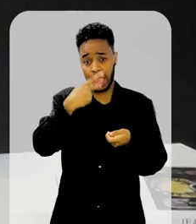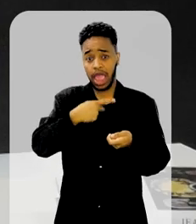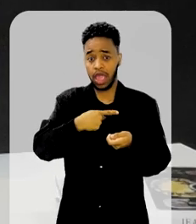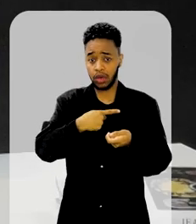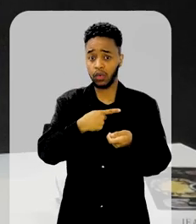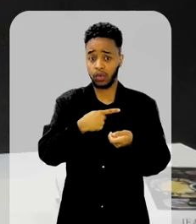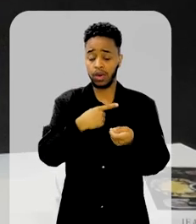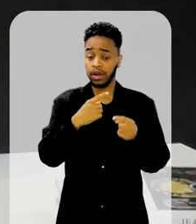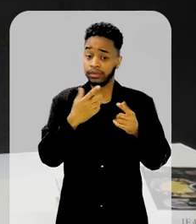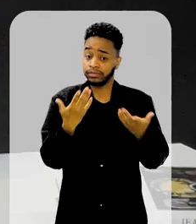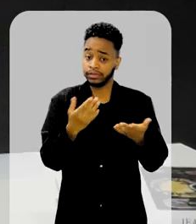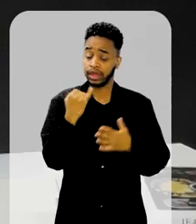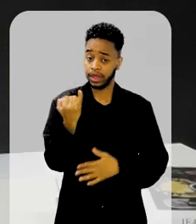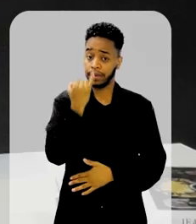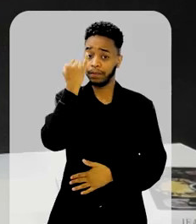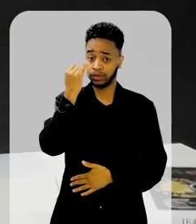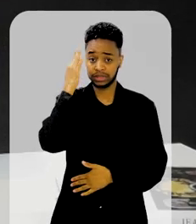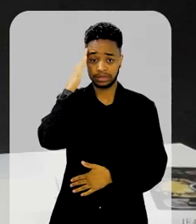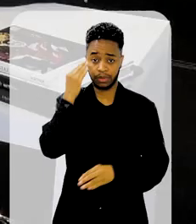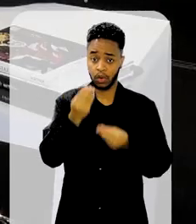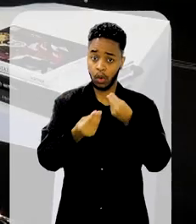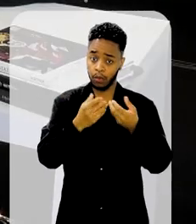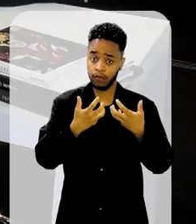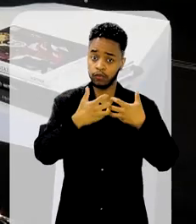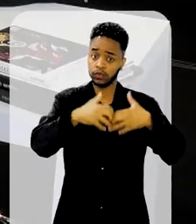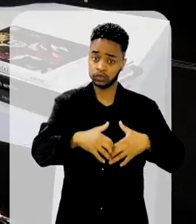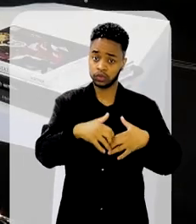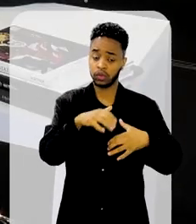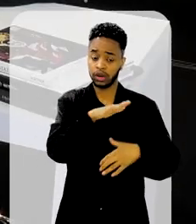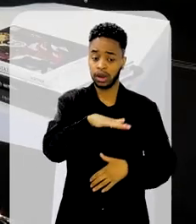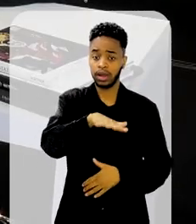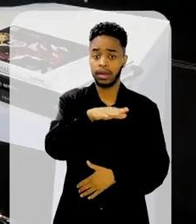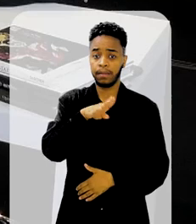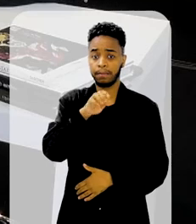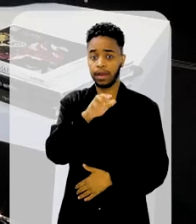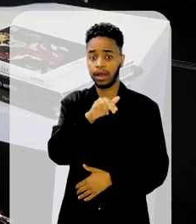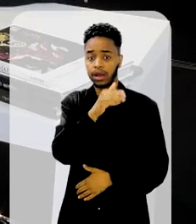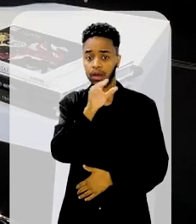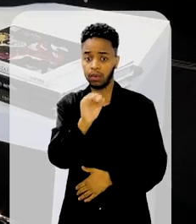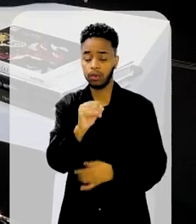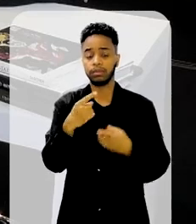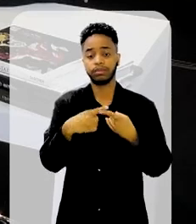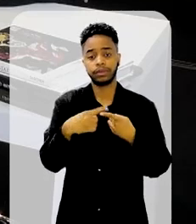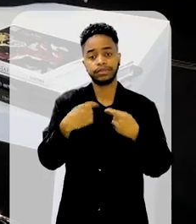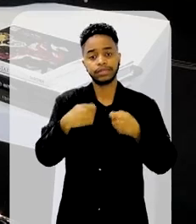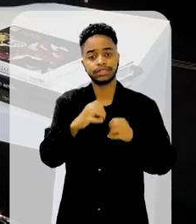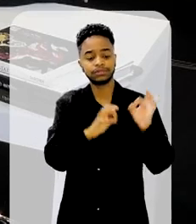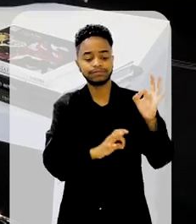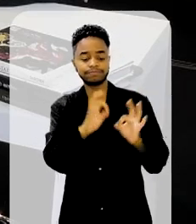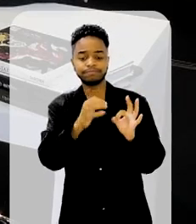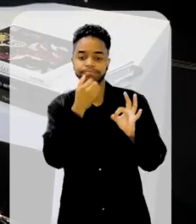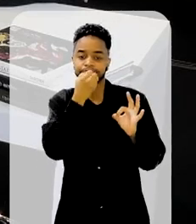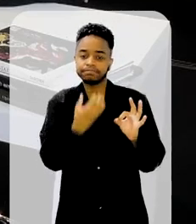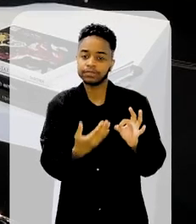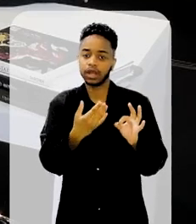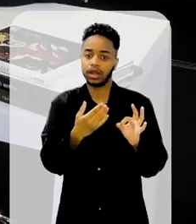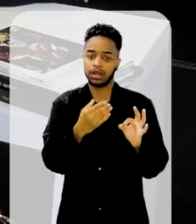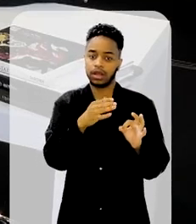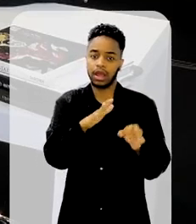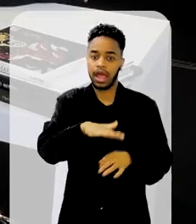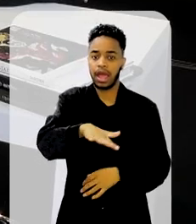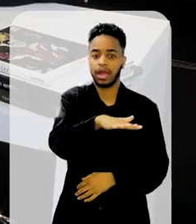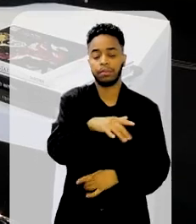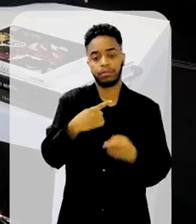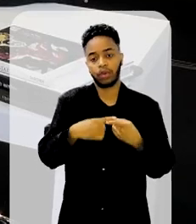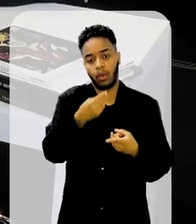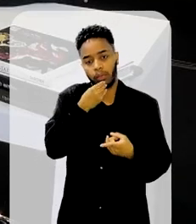e muito grande e que é fundamental pro pro bom andamento de um barracão que tudo parte de um bom andamento de Barracão evidente que existe